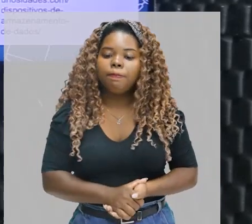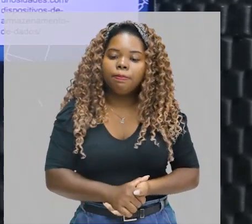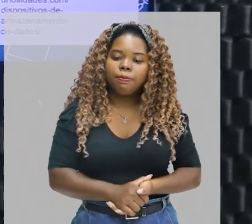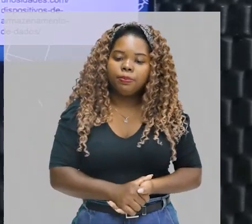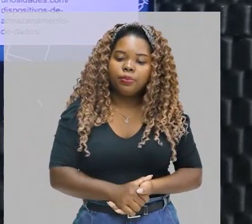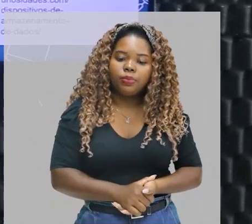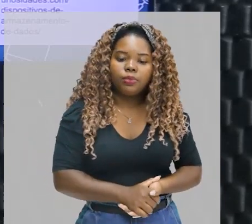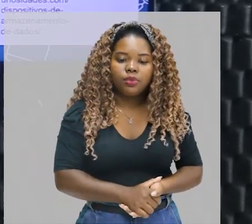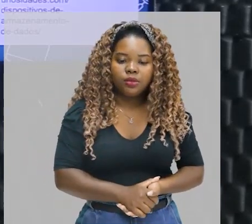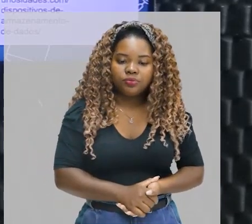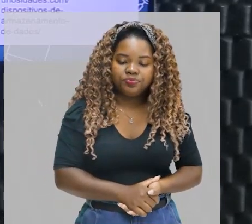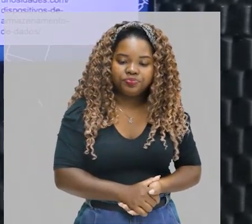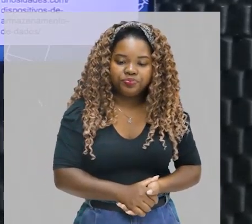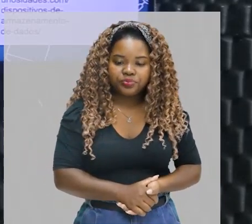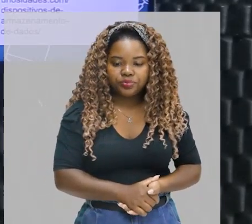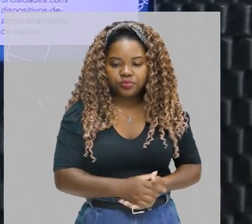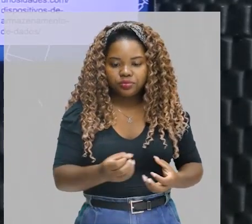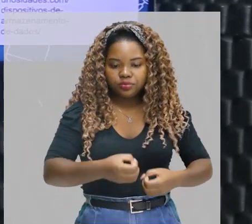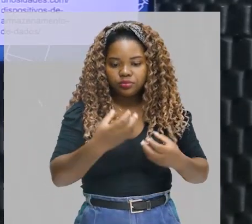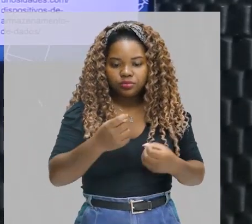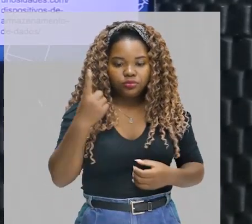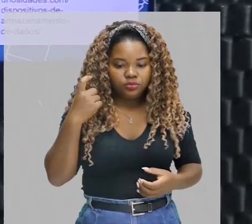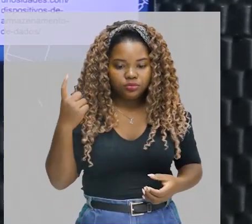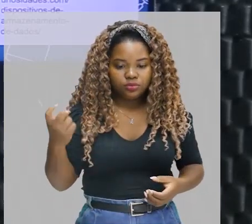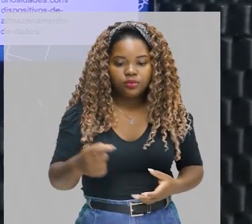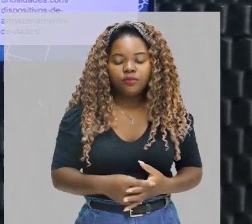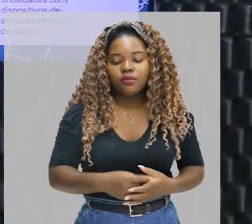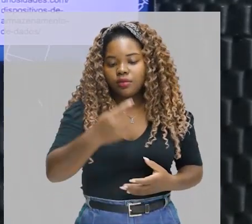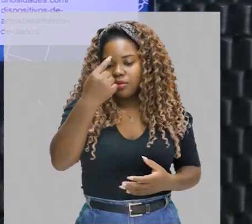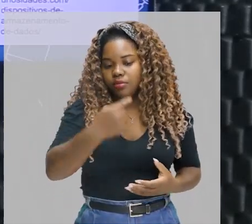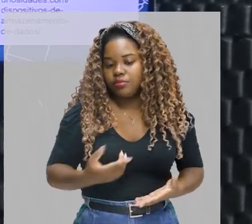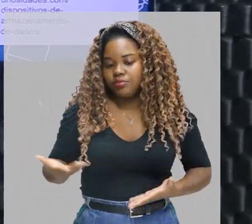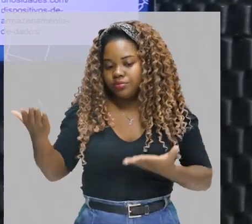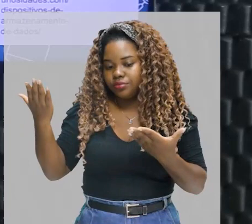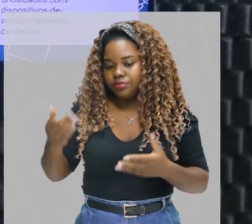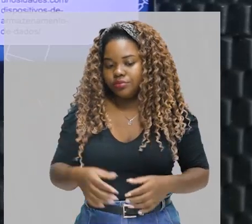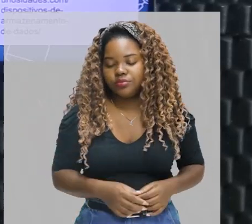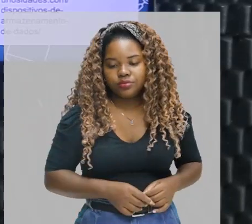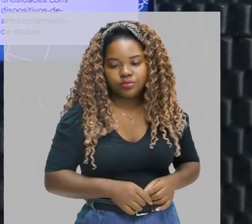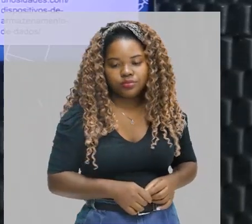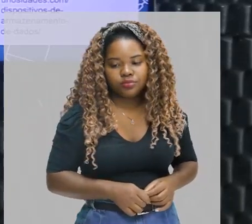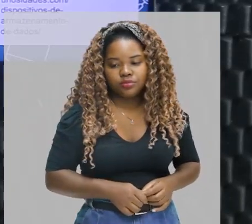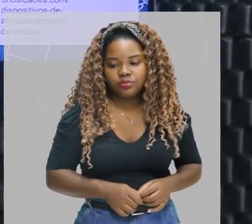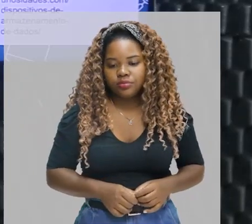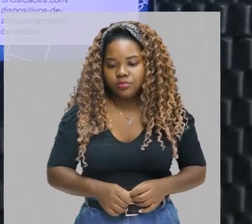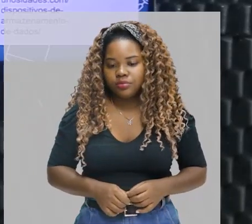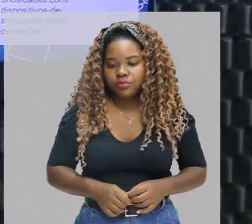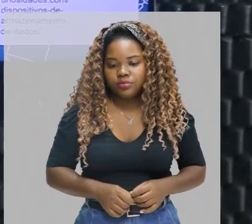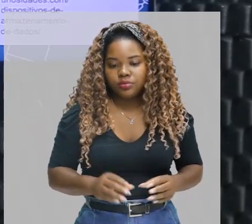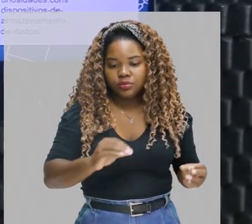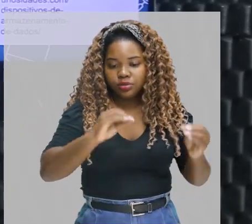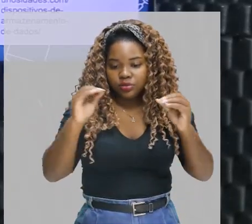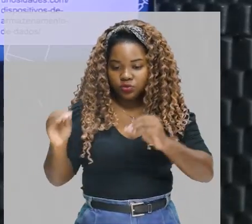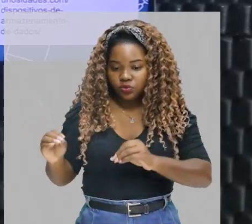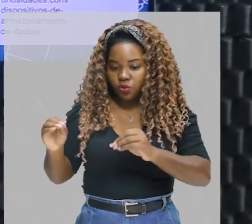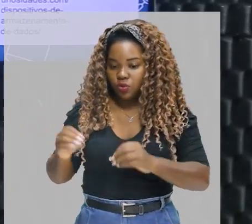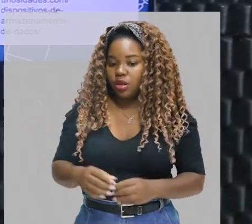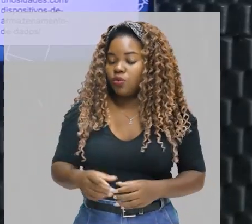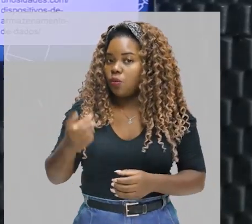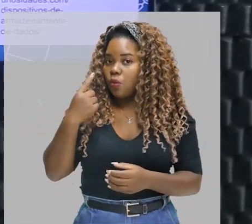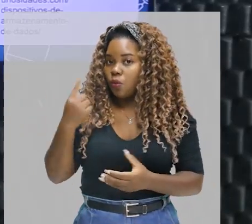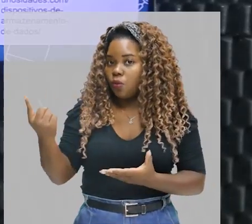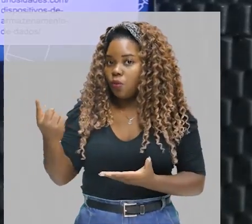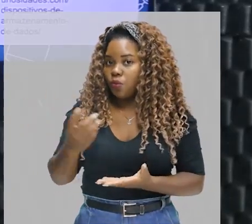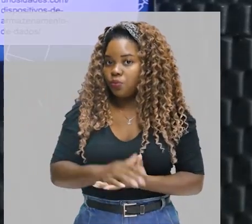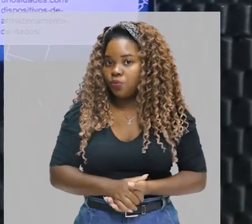acionavam palhetas metálicas produzindo sons, né? Que eram aqueles cilindrozinhos como eu falei. Então nele era colocado os pinos, tá